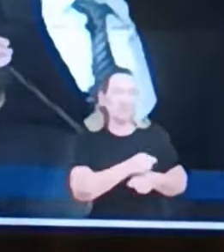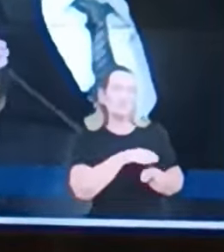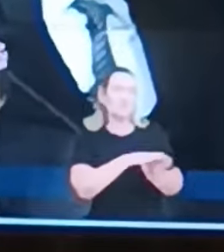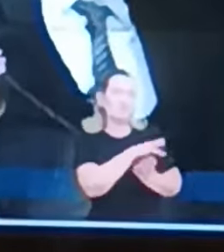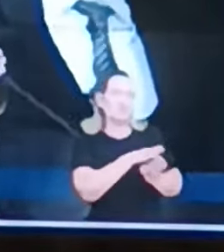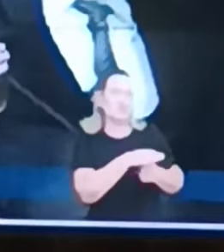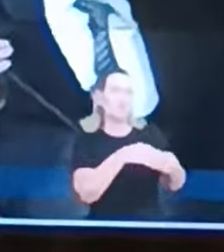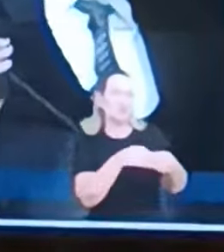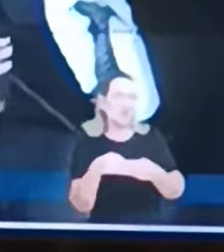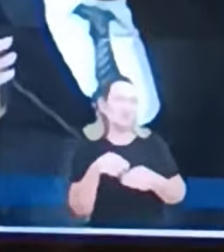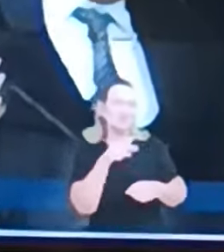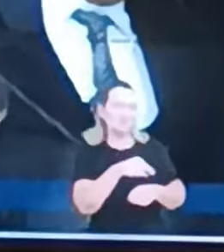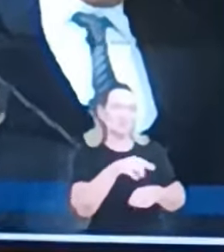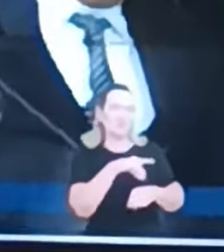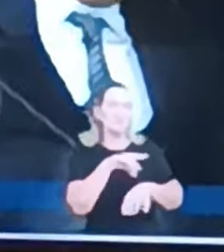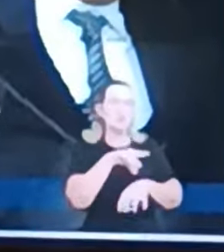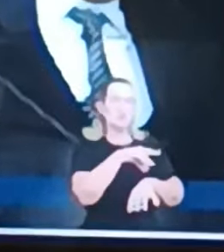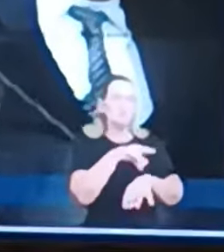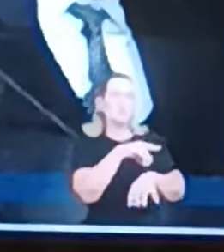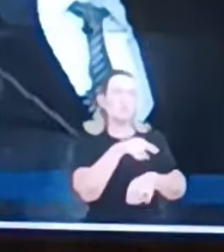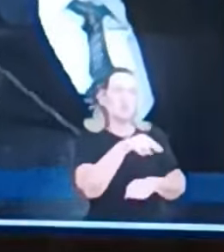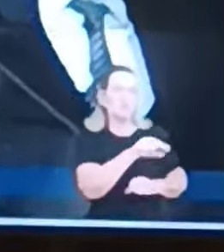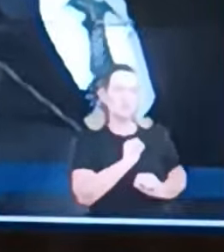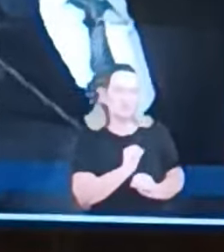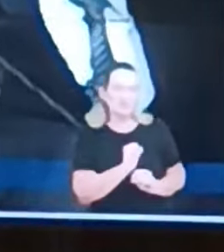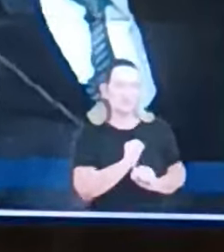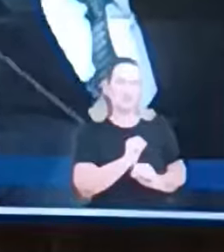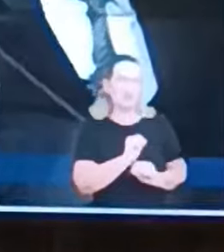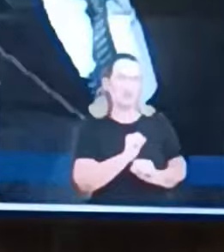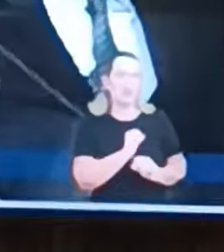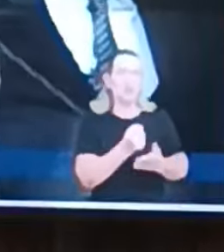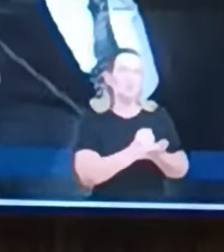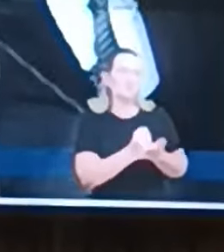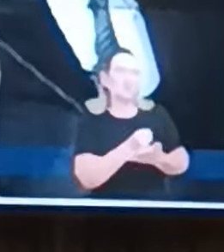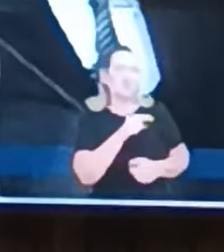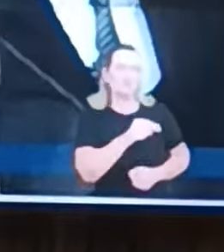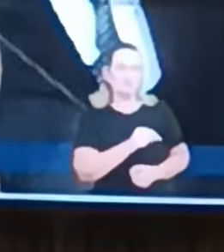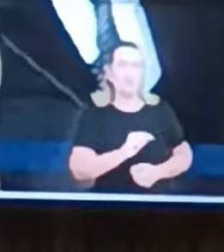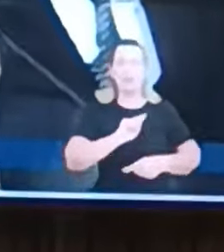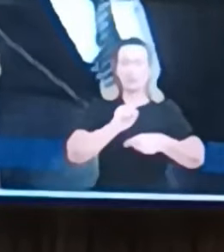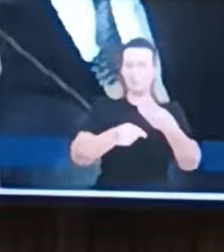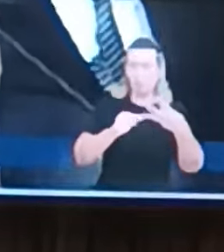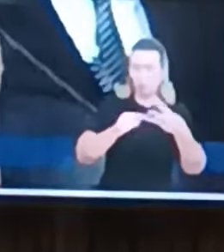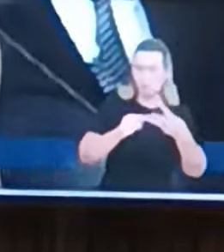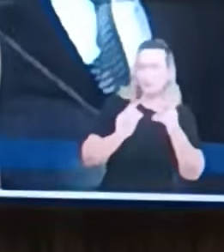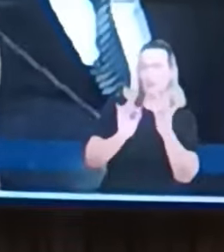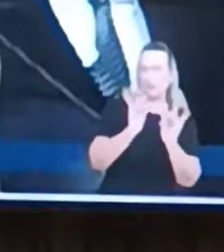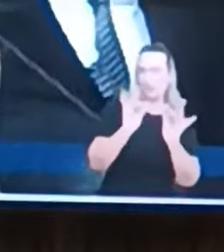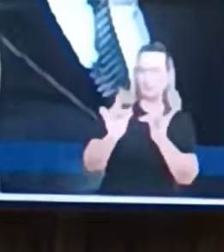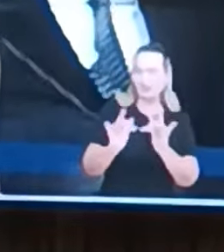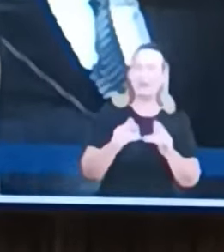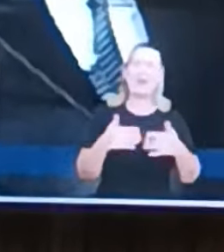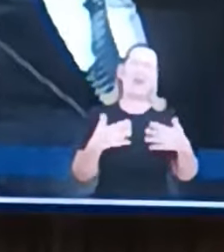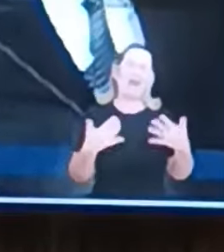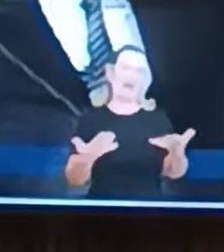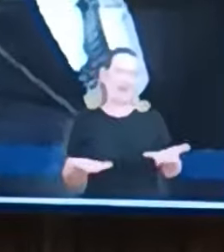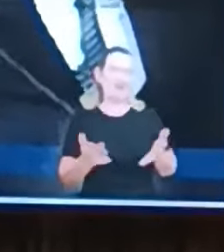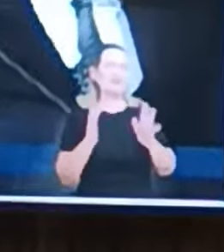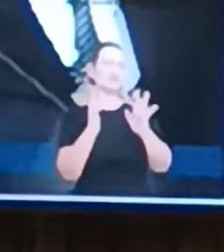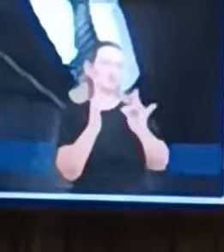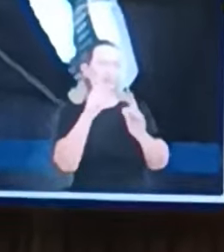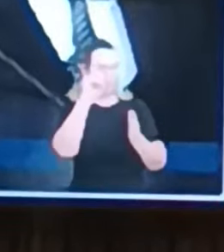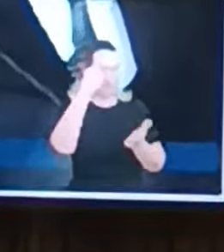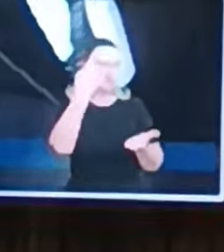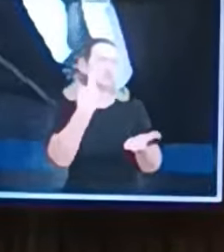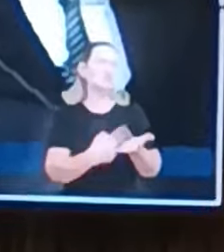me manipulava para atuar politicamente. Depois eu comecei a namorar e daí era o meu namorado que decidia as minhas